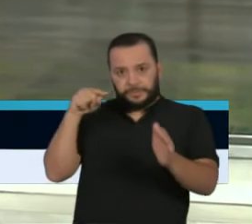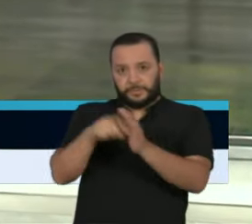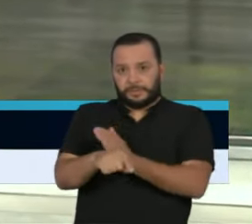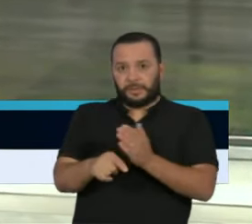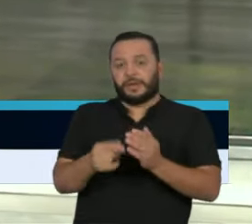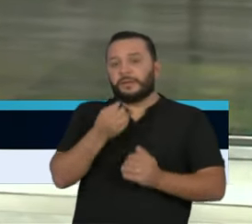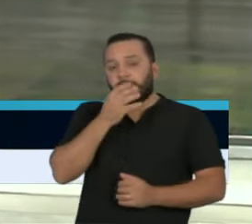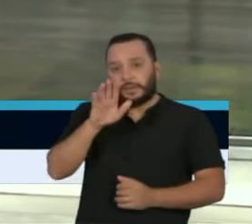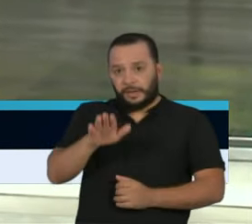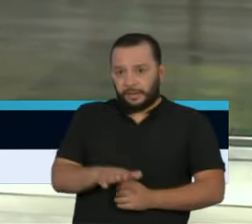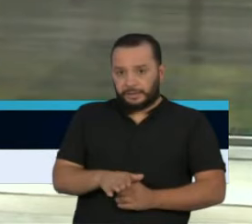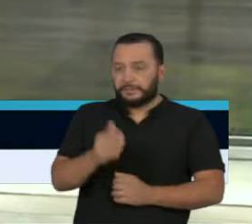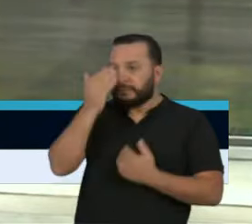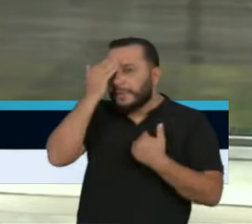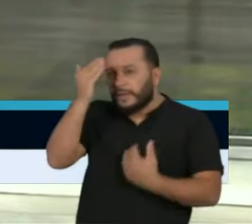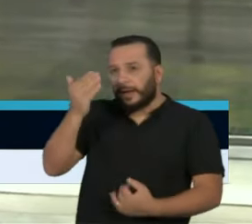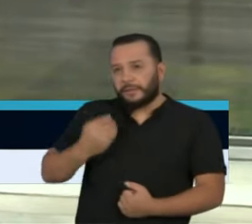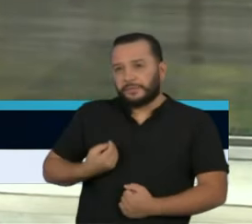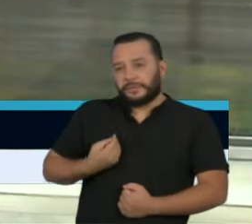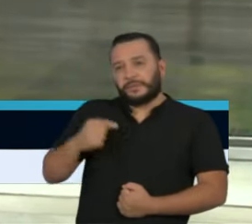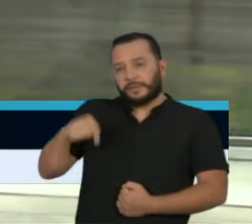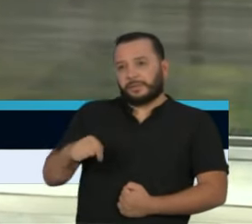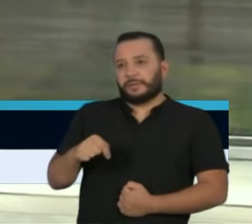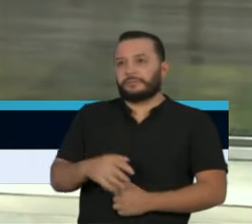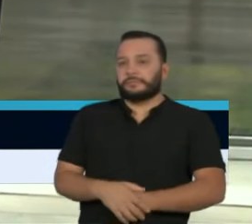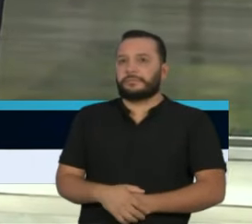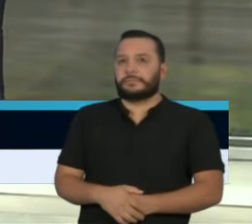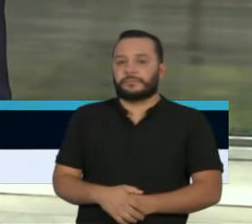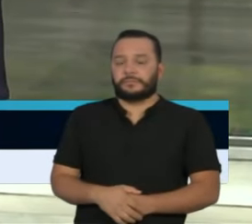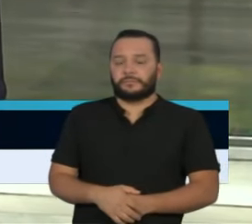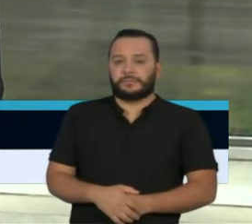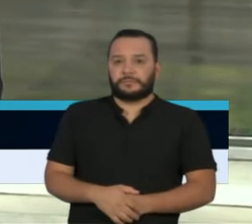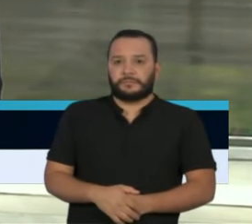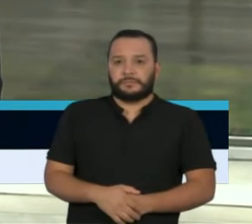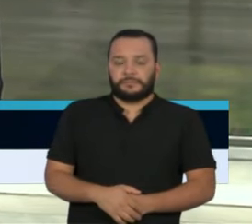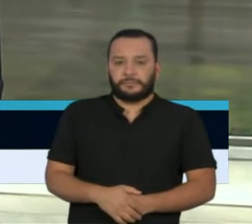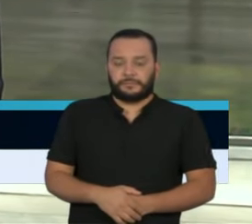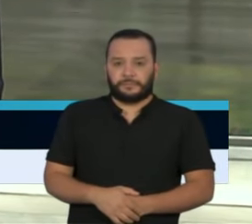Maju, boa tarde. Obrigado por estar participando. Sua pergunta, por favor.